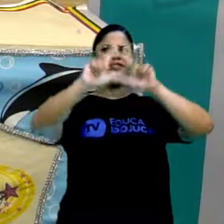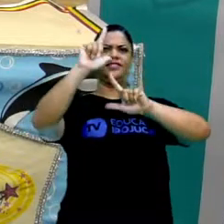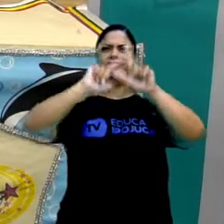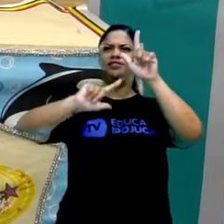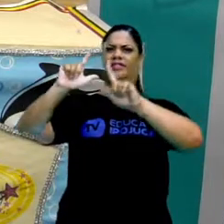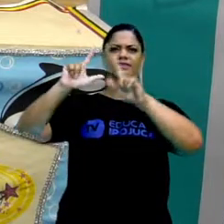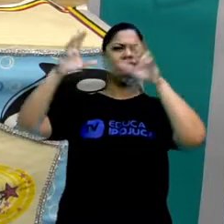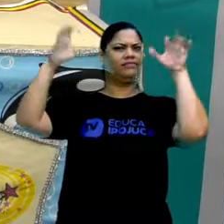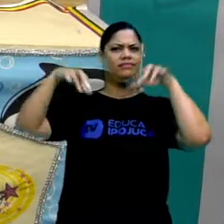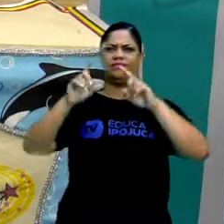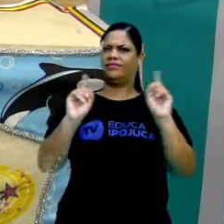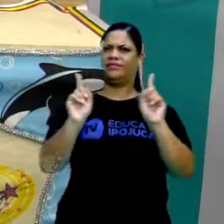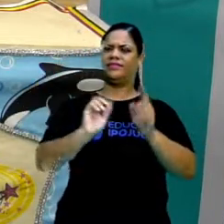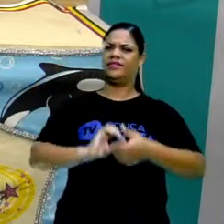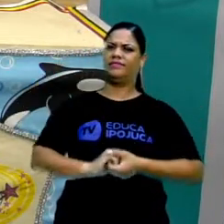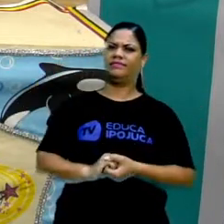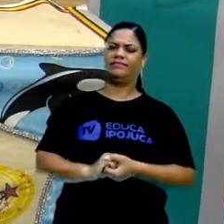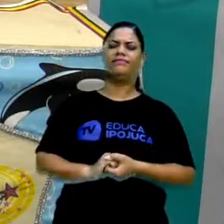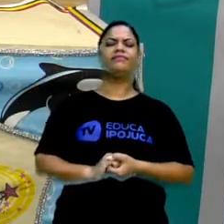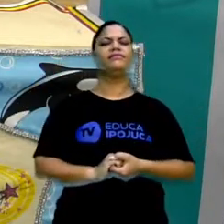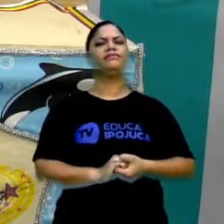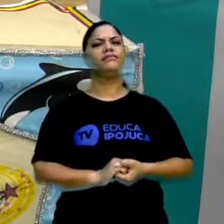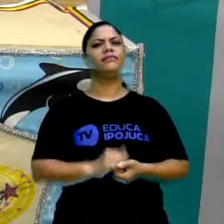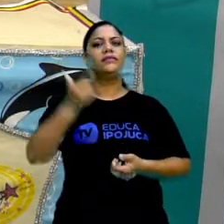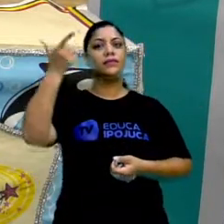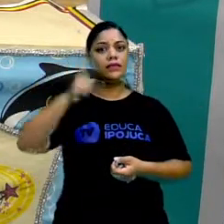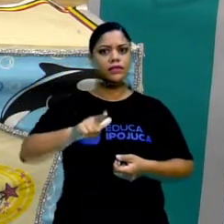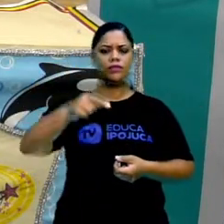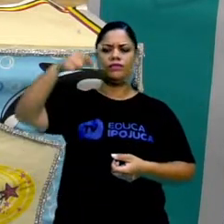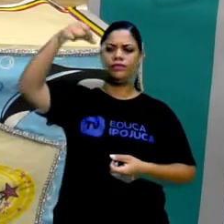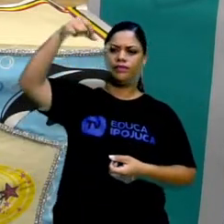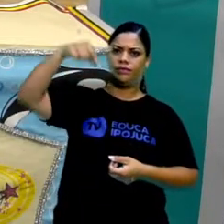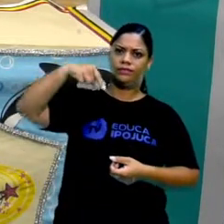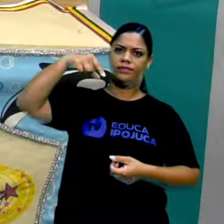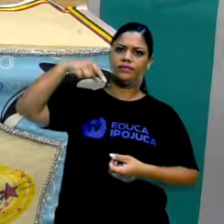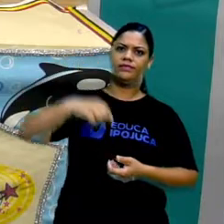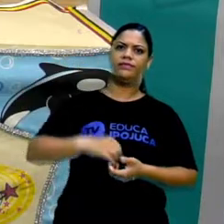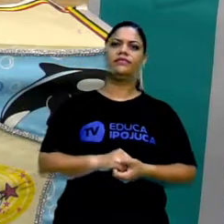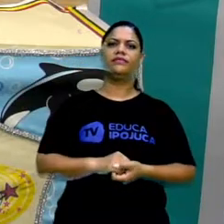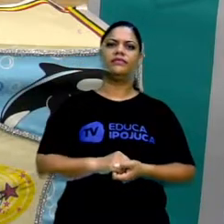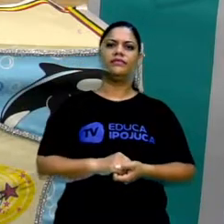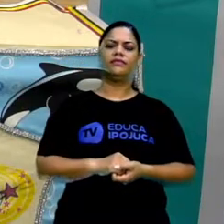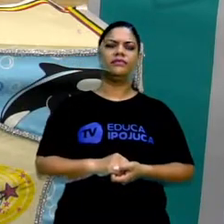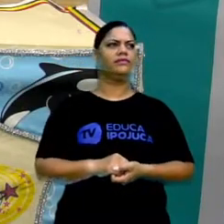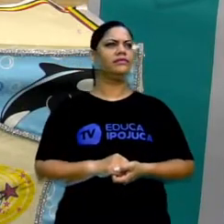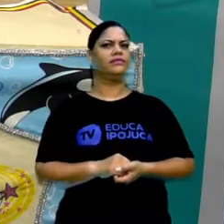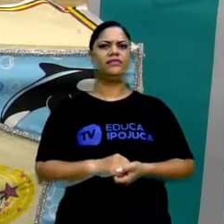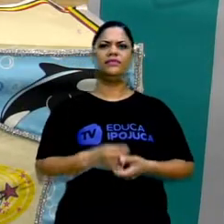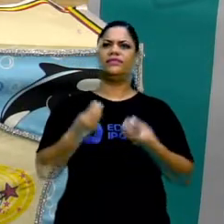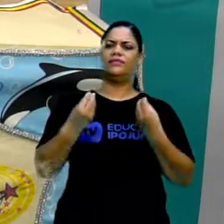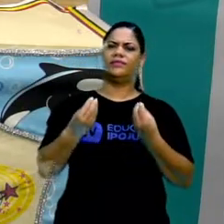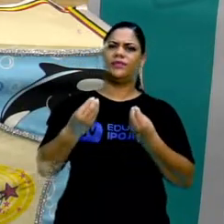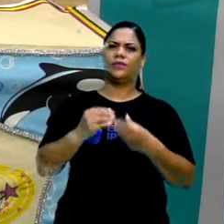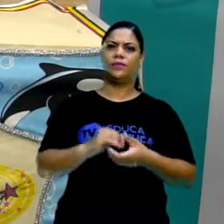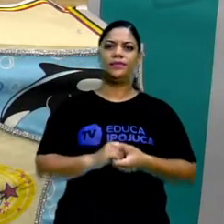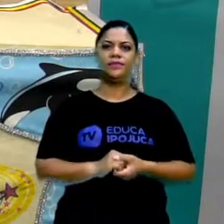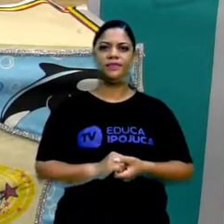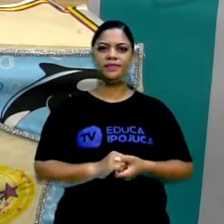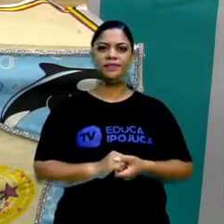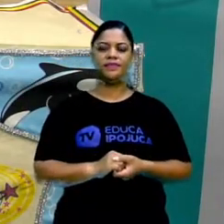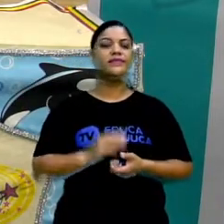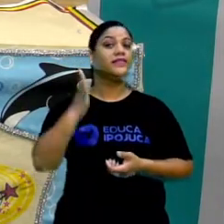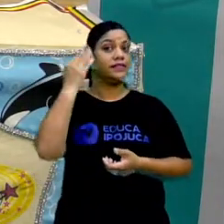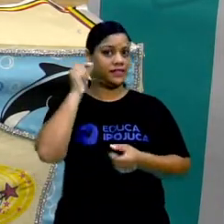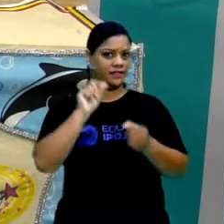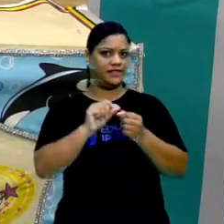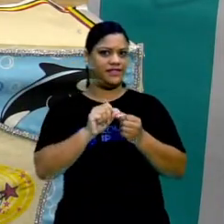não estava chovendo. Aí, de novo. E ela ficou incomodada com aquilo. Sabe o